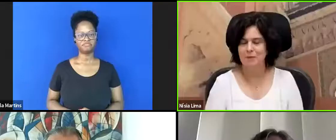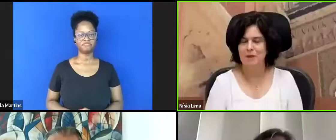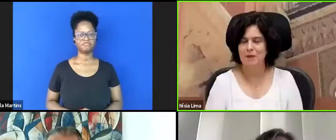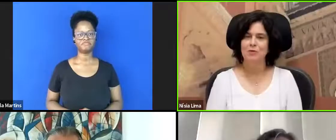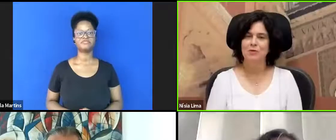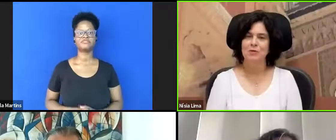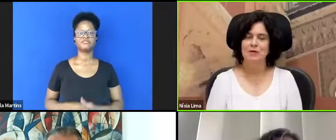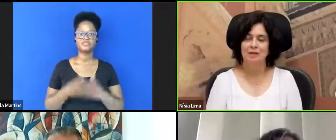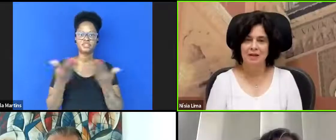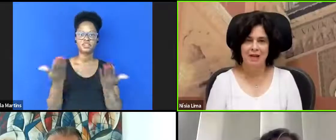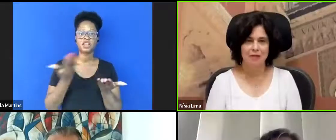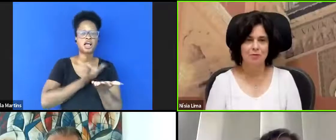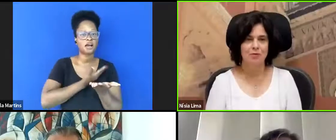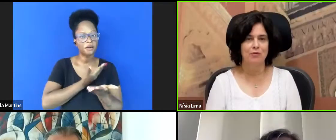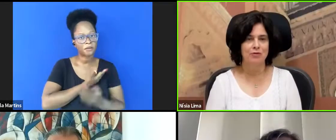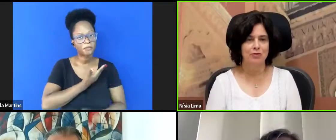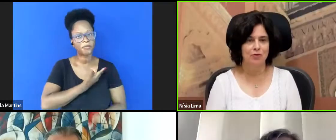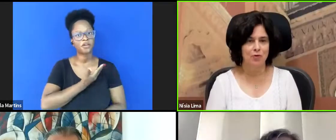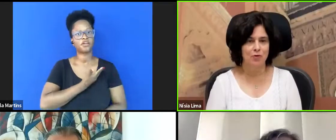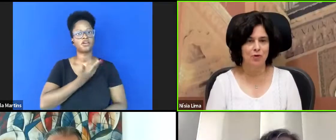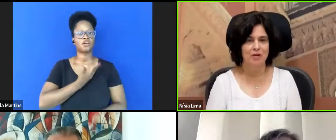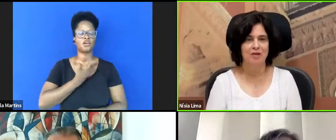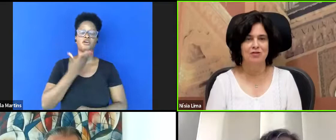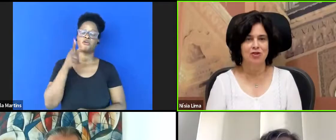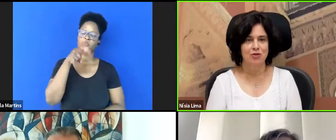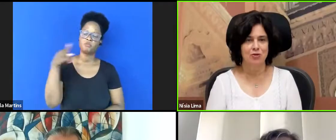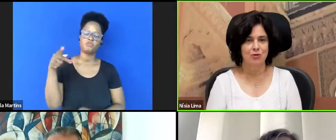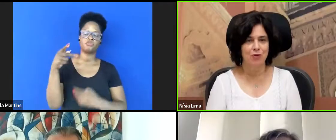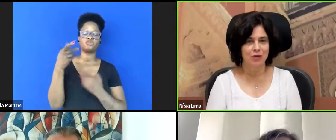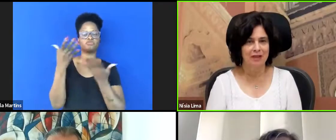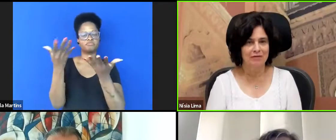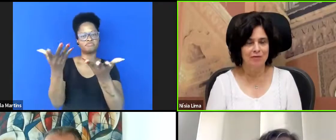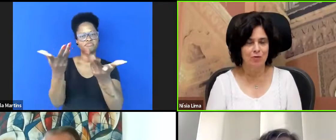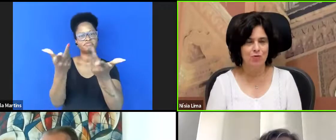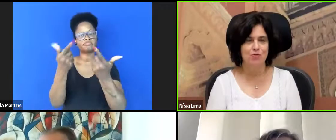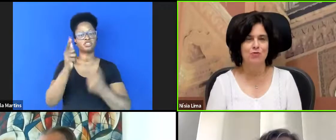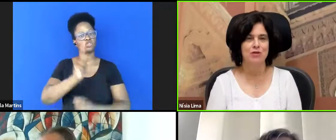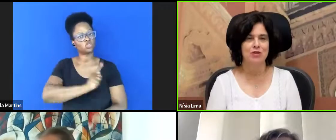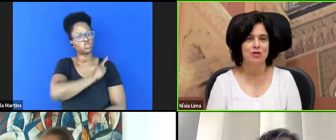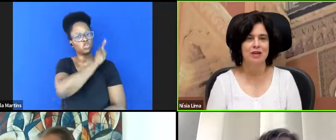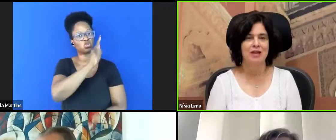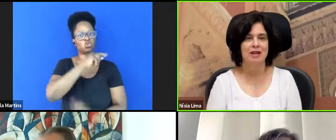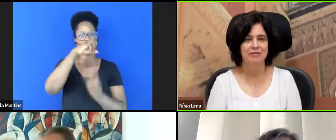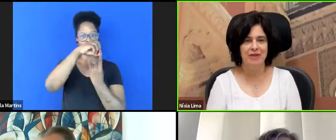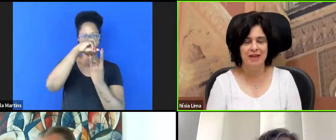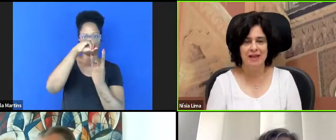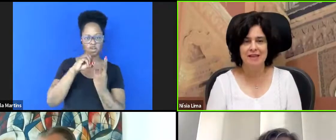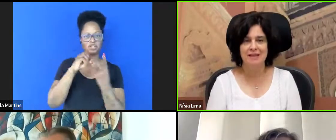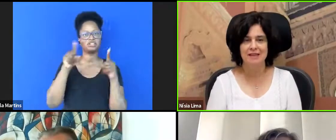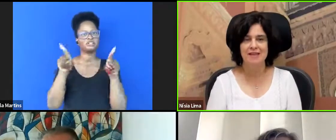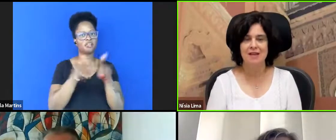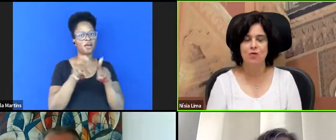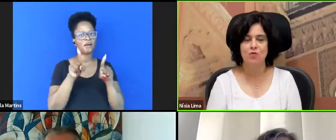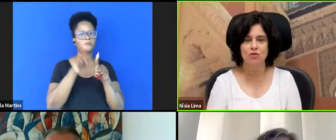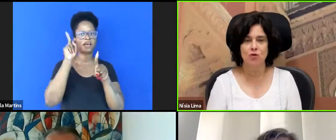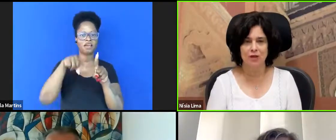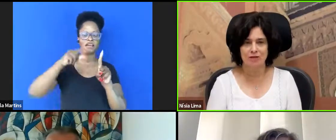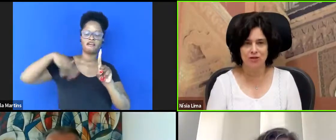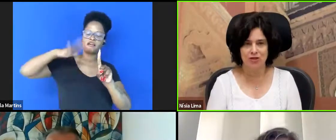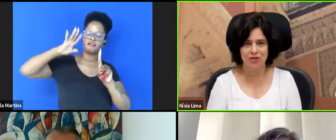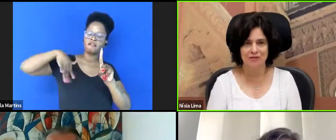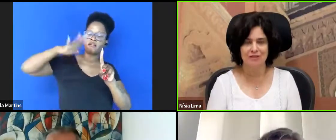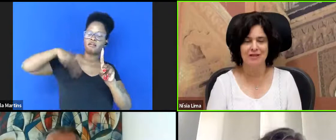Querido amigo, caro professor, gestor da Fiocruz, referência na